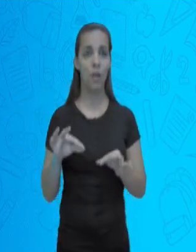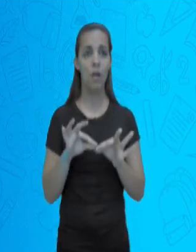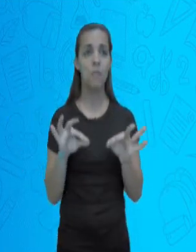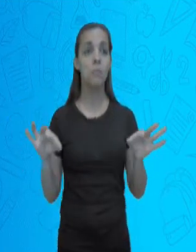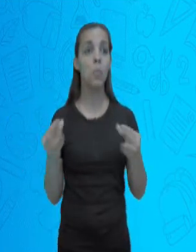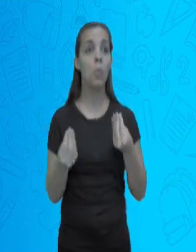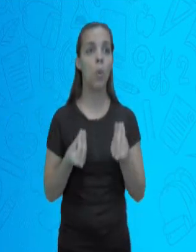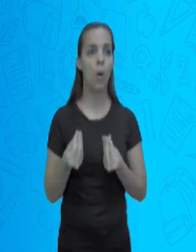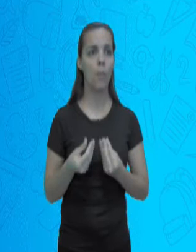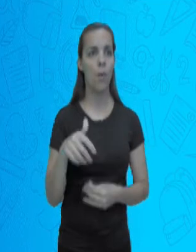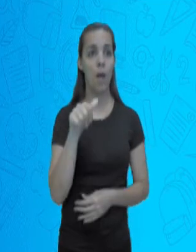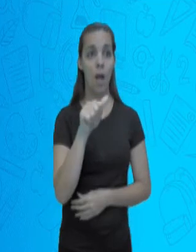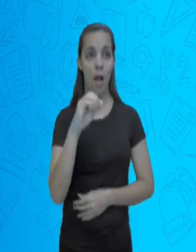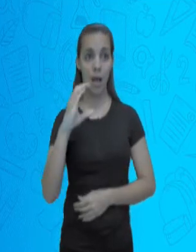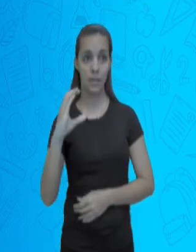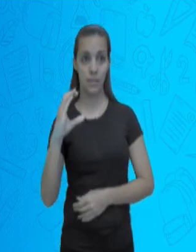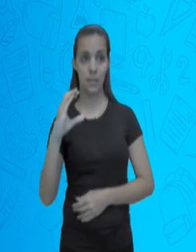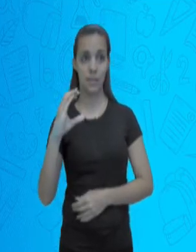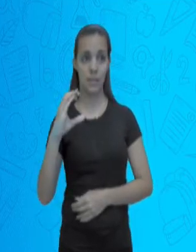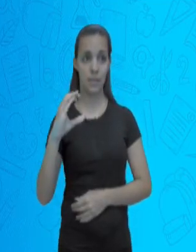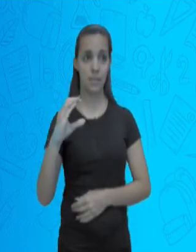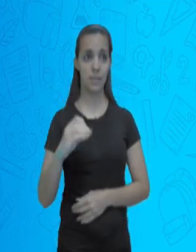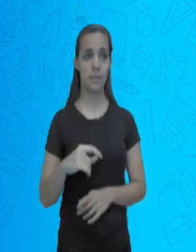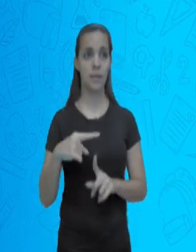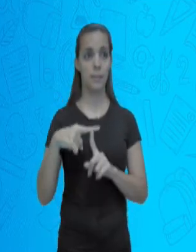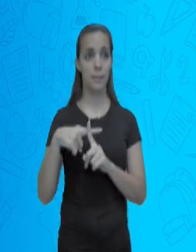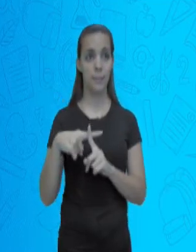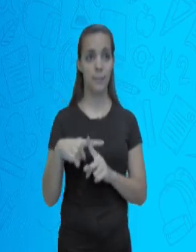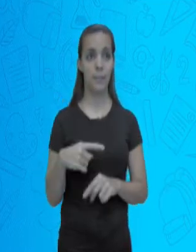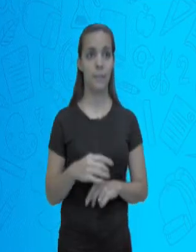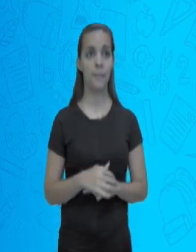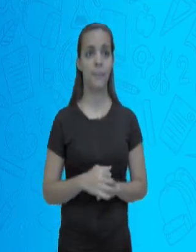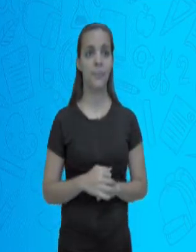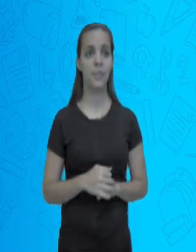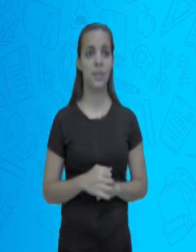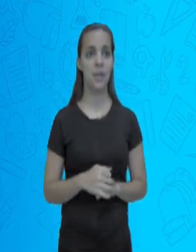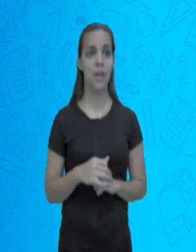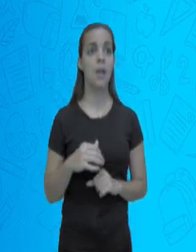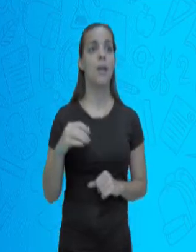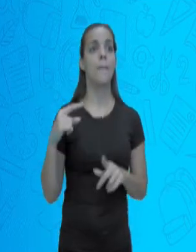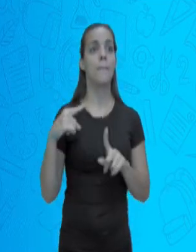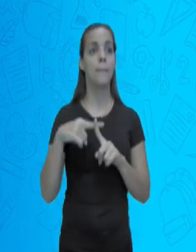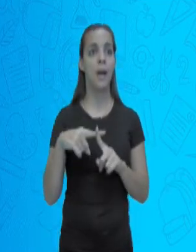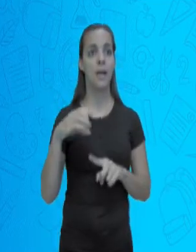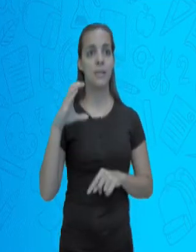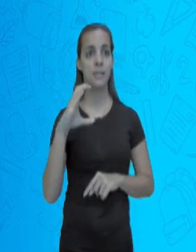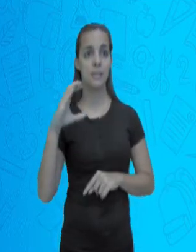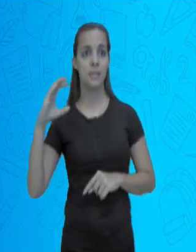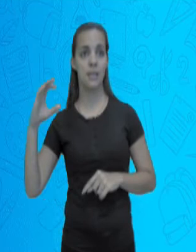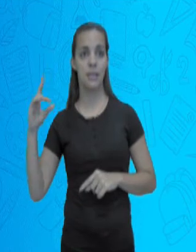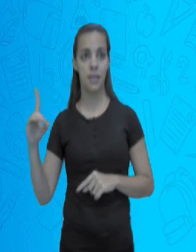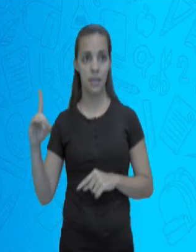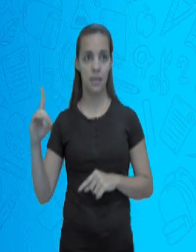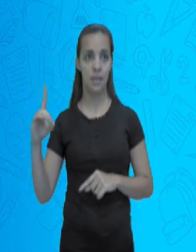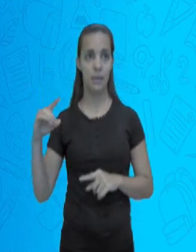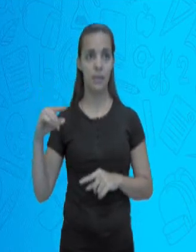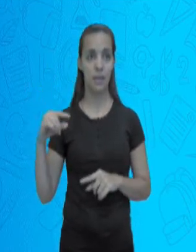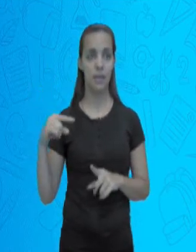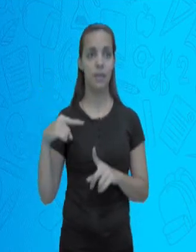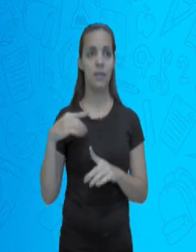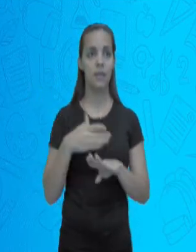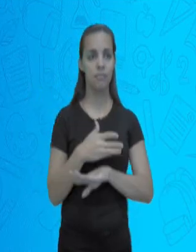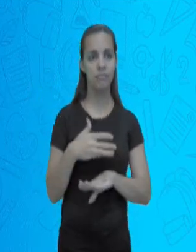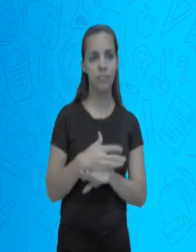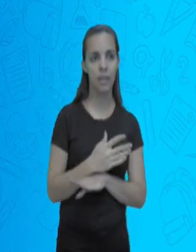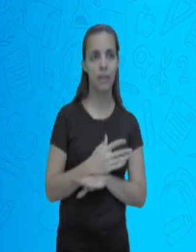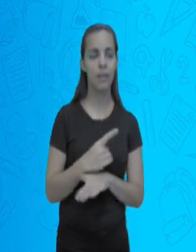né? Então, eu tenho, o segmento AE vai ser o segmento AC mais o segmento CE.